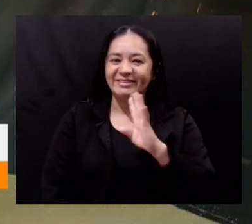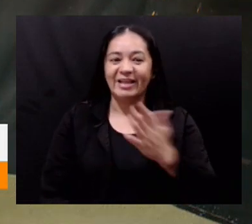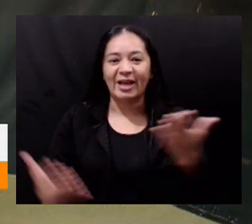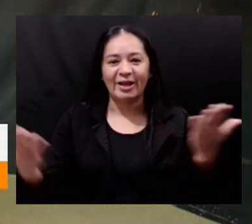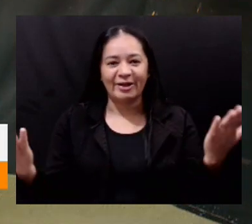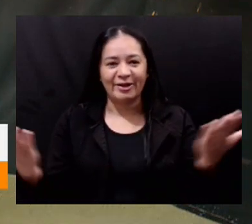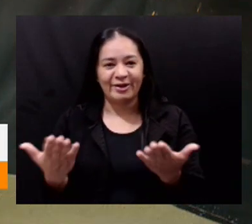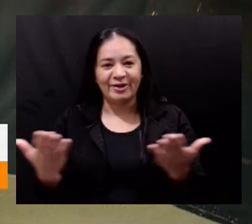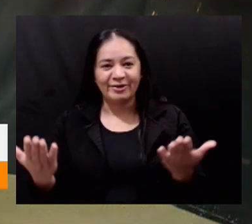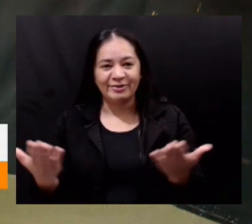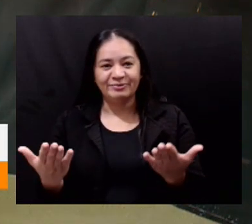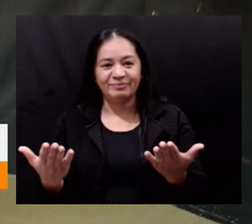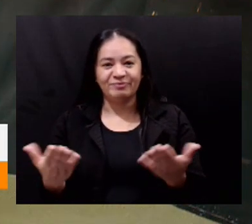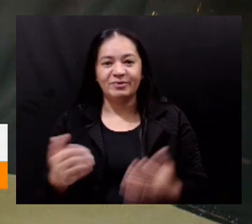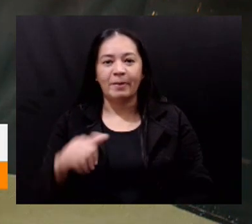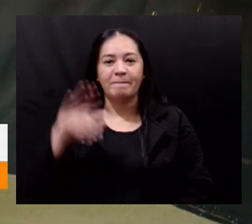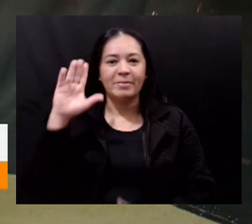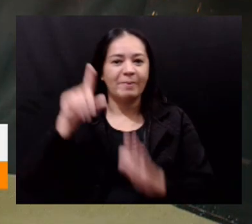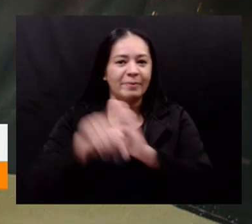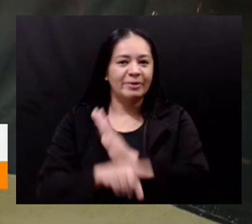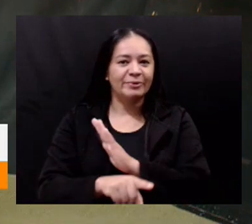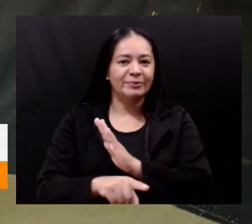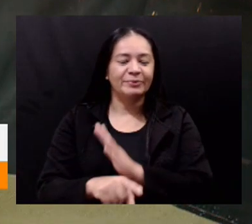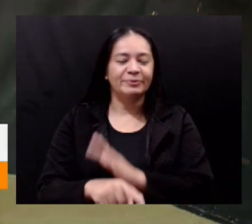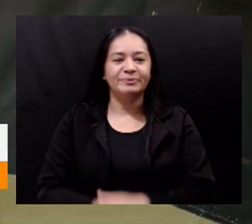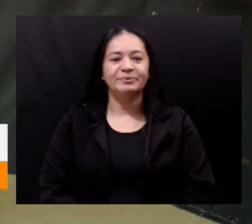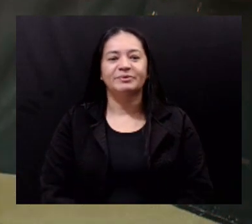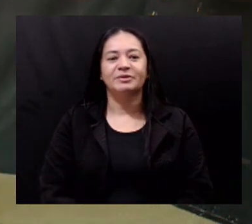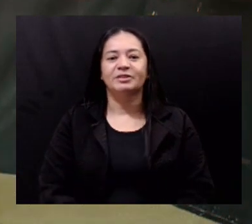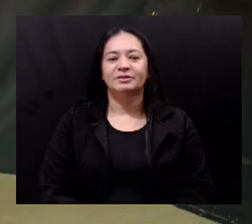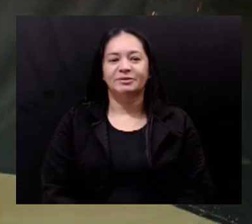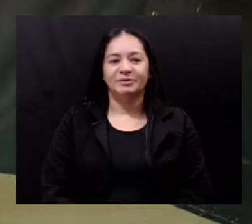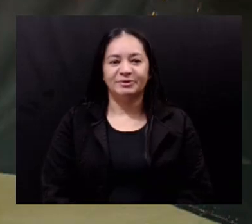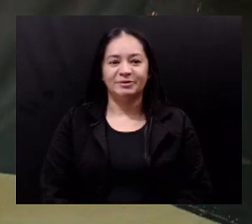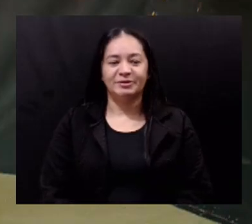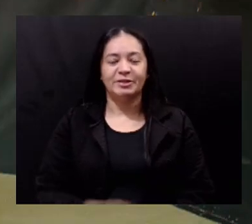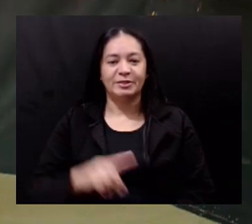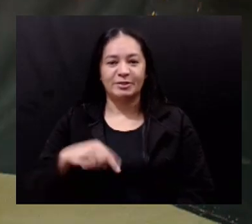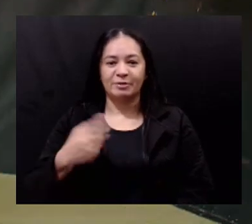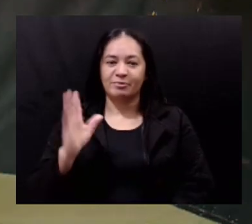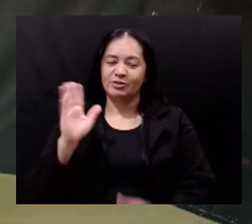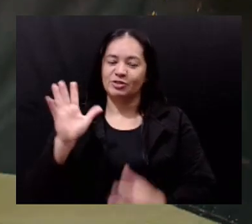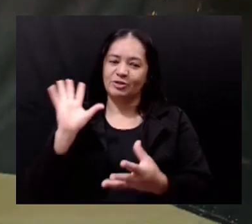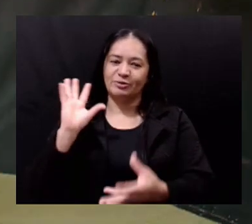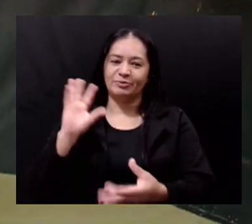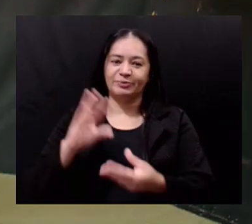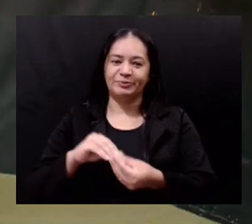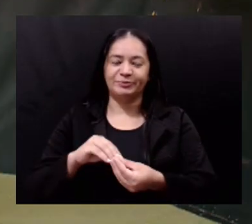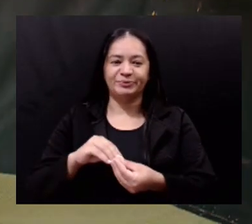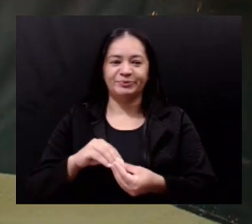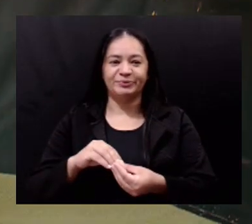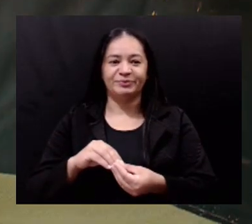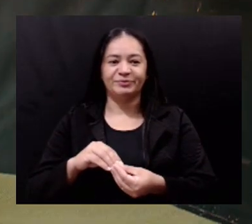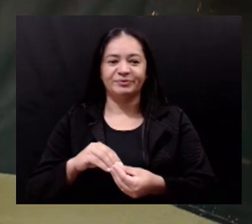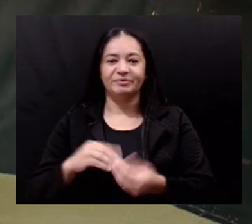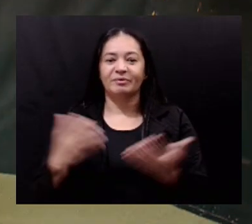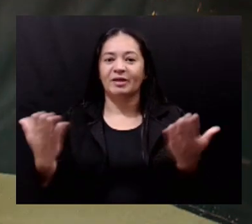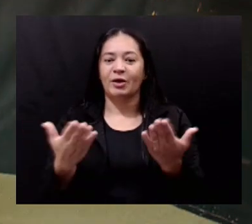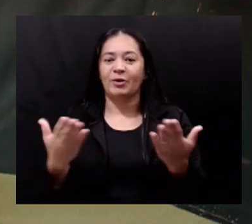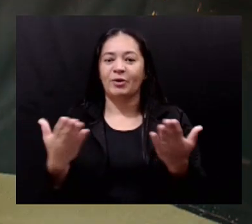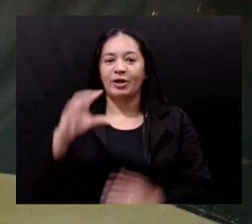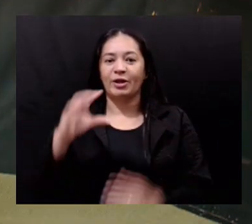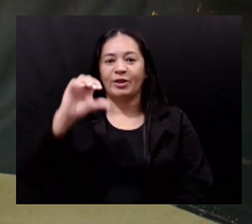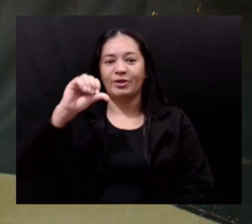tem mais perguntas e daqui a pouquinho a gente já vai para as considerações finais, pontualmente 9h. Vamos lá. Vinícius, da Vila